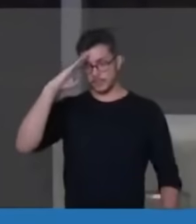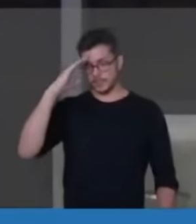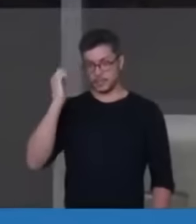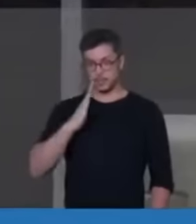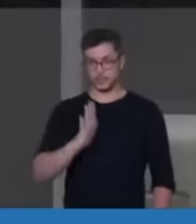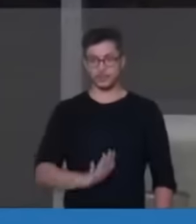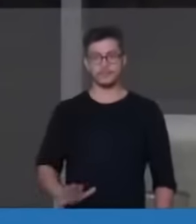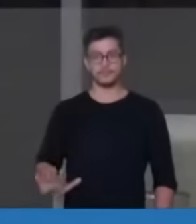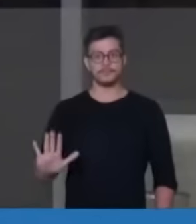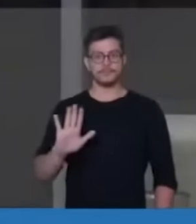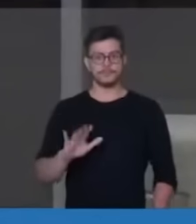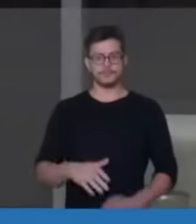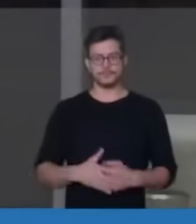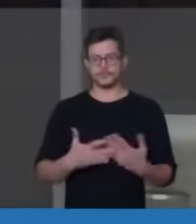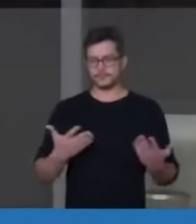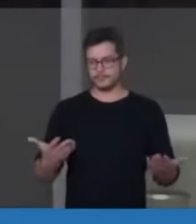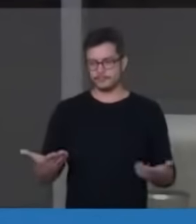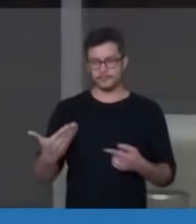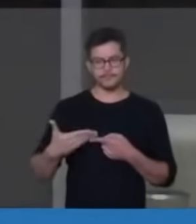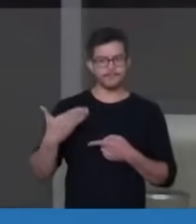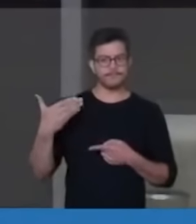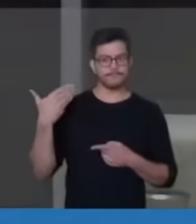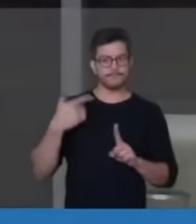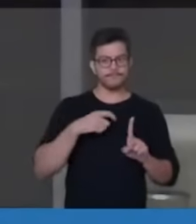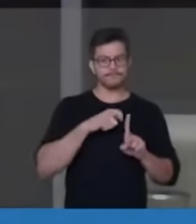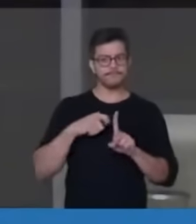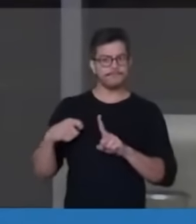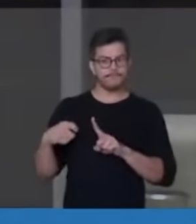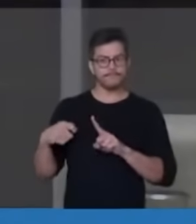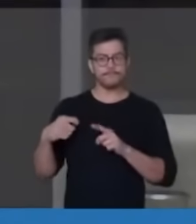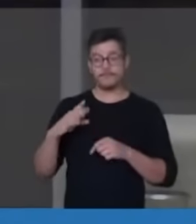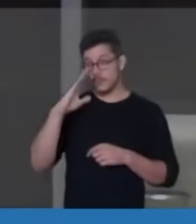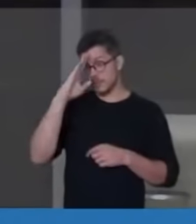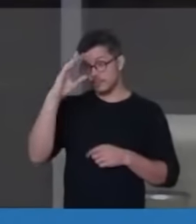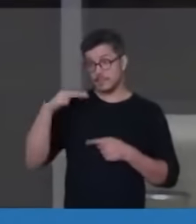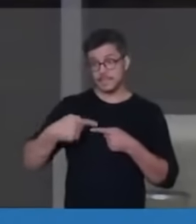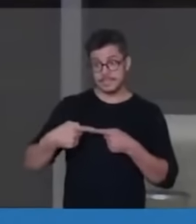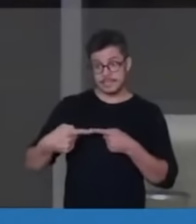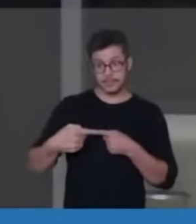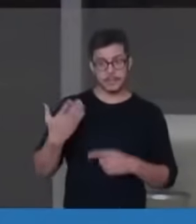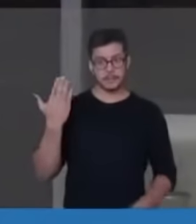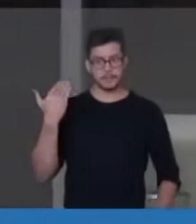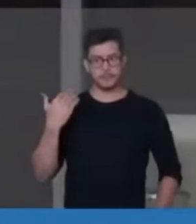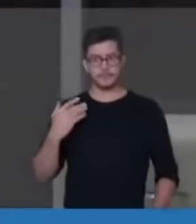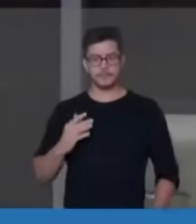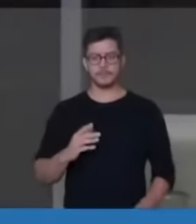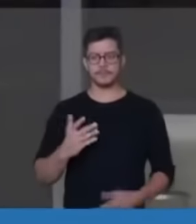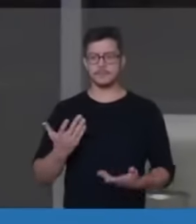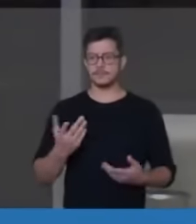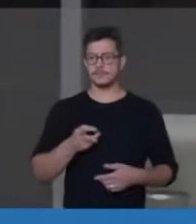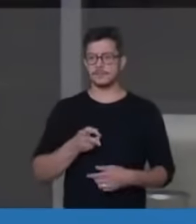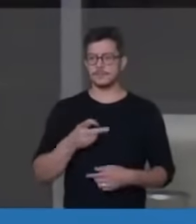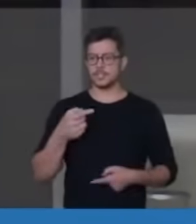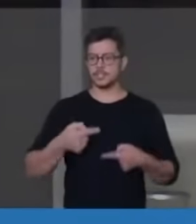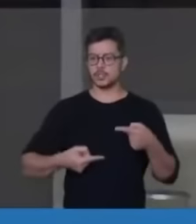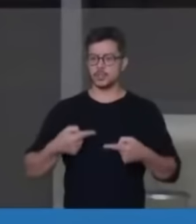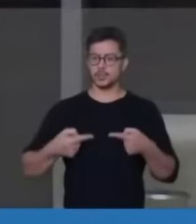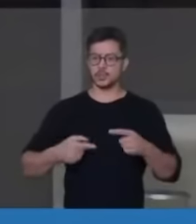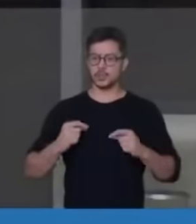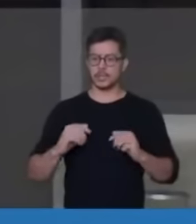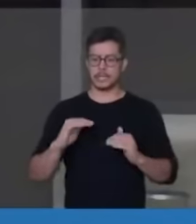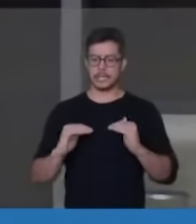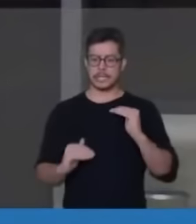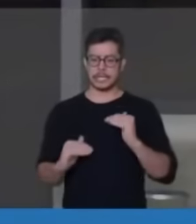últimos meses, e mais fortemente na última semana, nós ouvimos muito esse debate da questão do equilíbrio entre